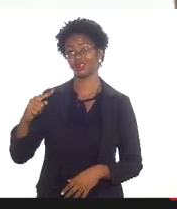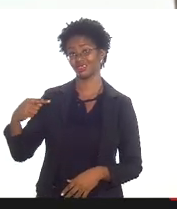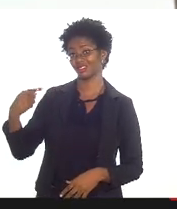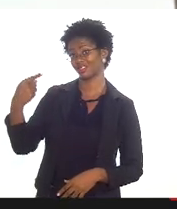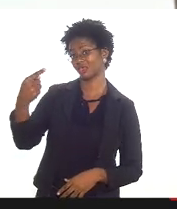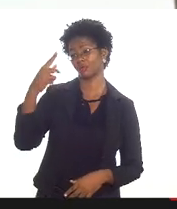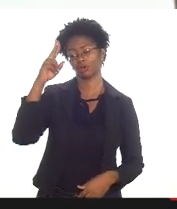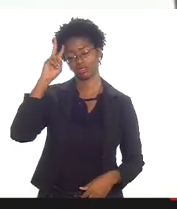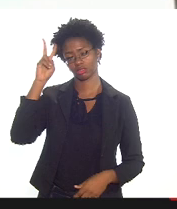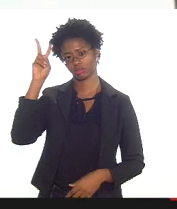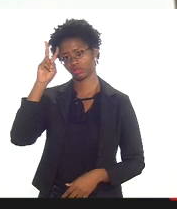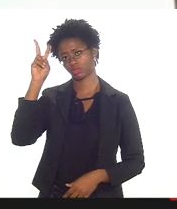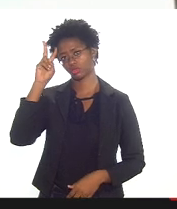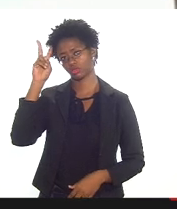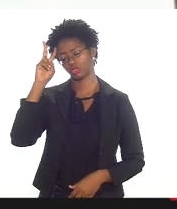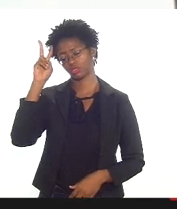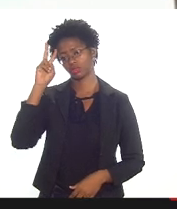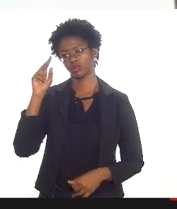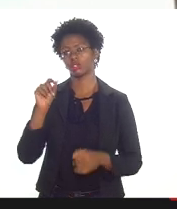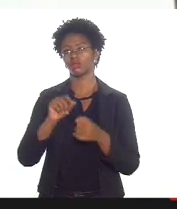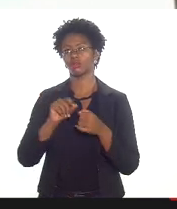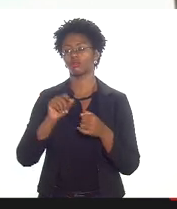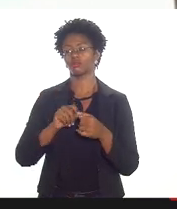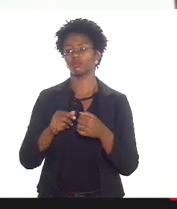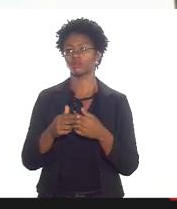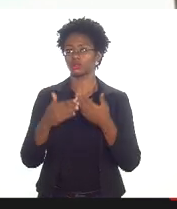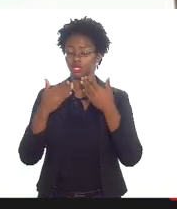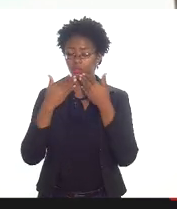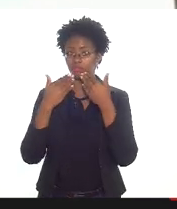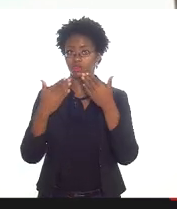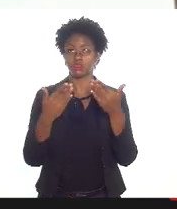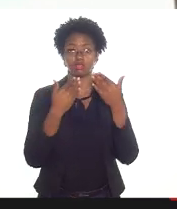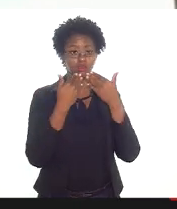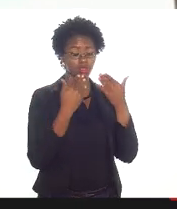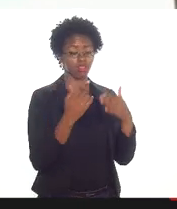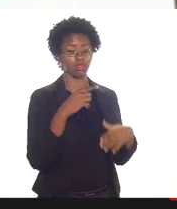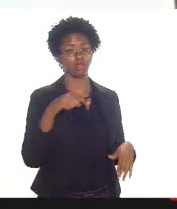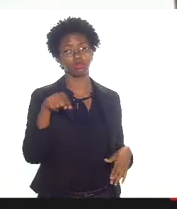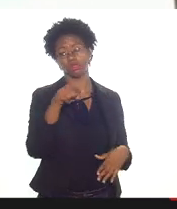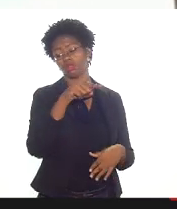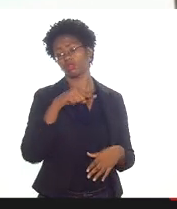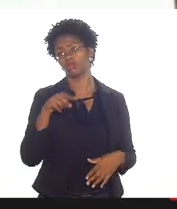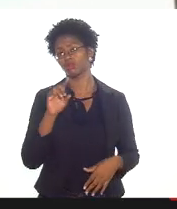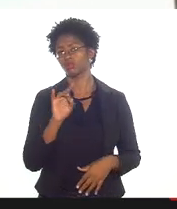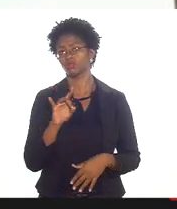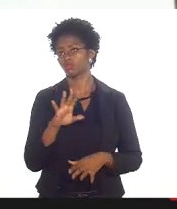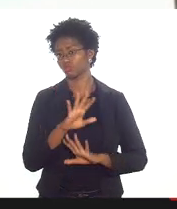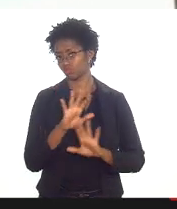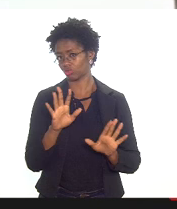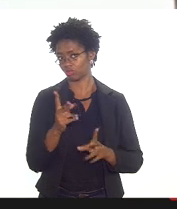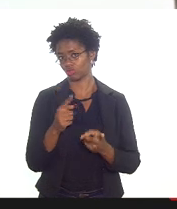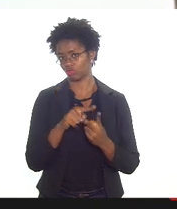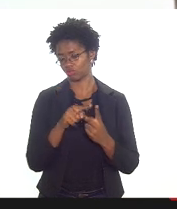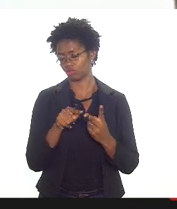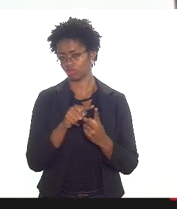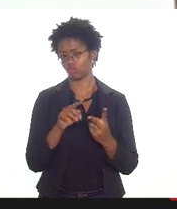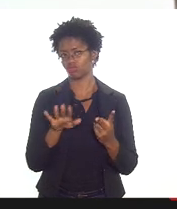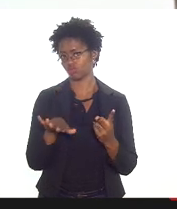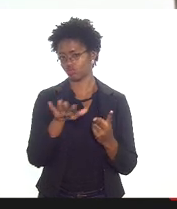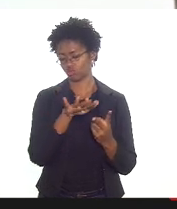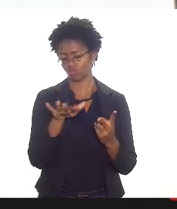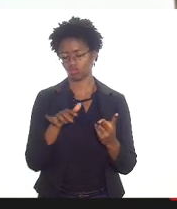próxima segunda-feira, fazer a exposição dos senhores, somente a dos senhores, e